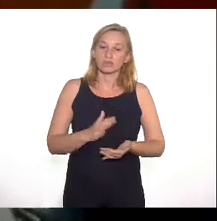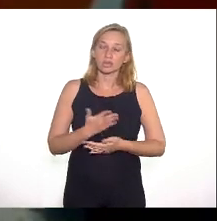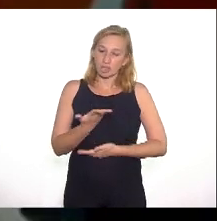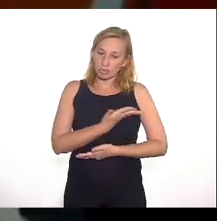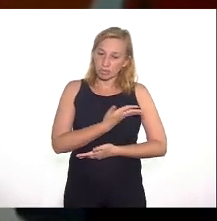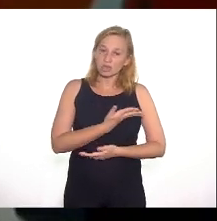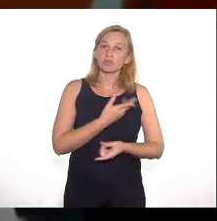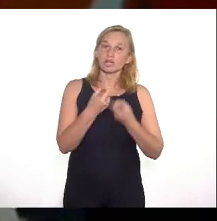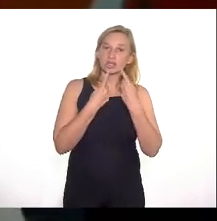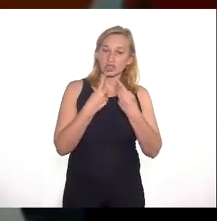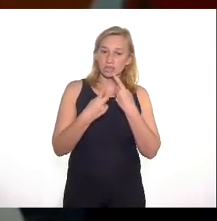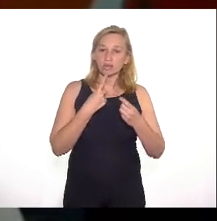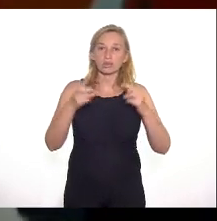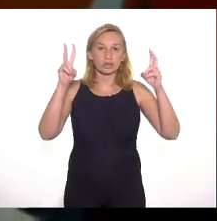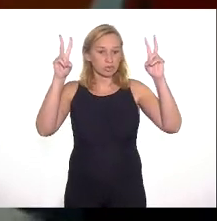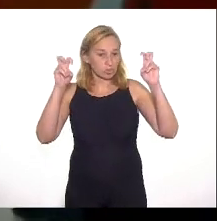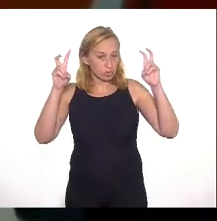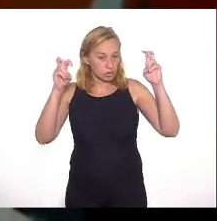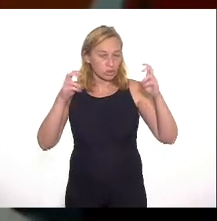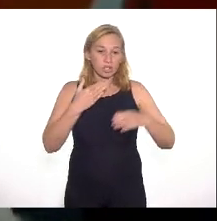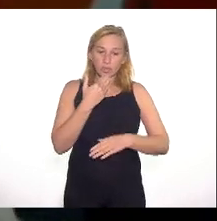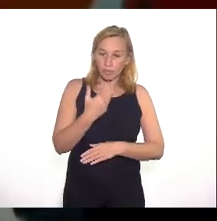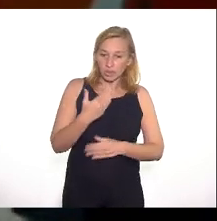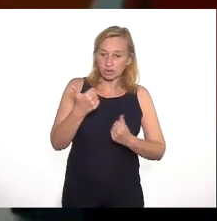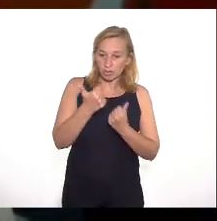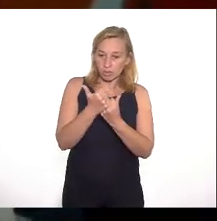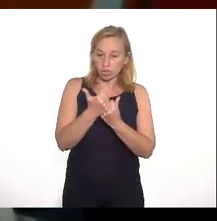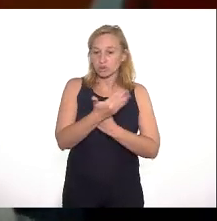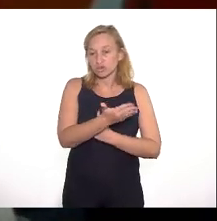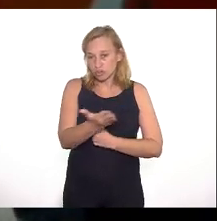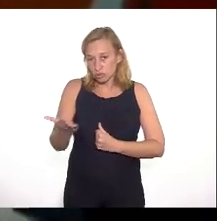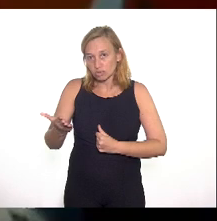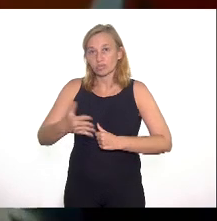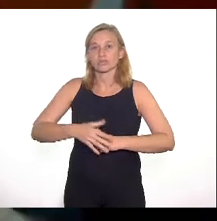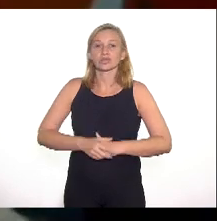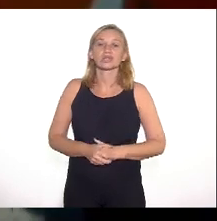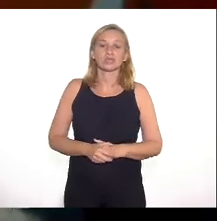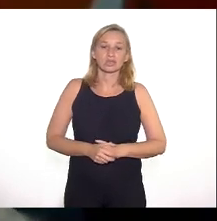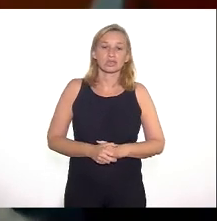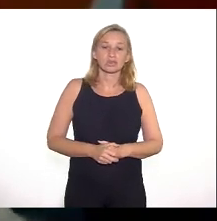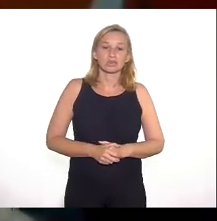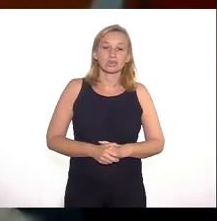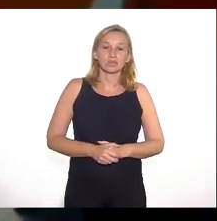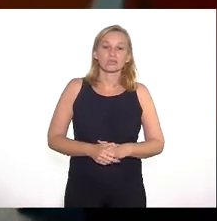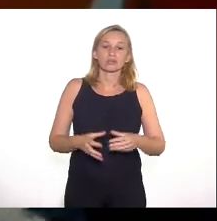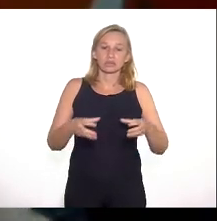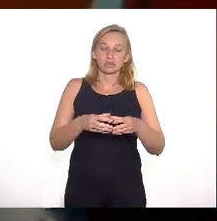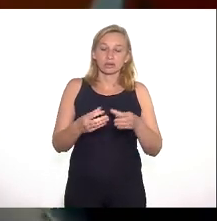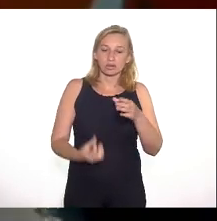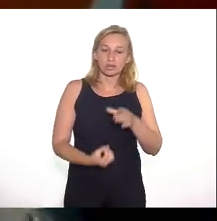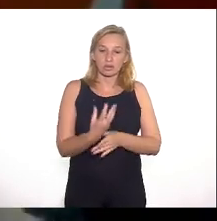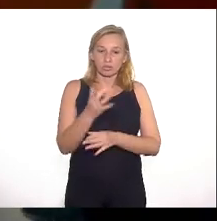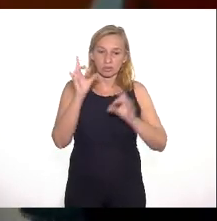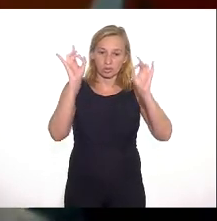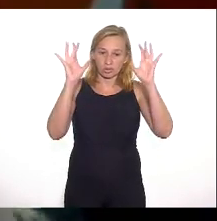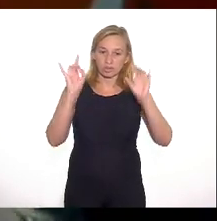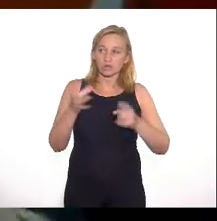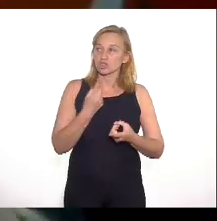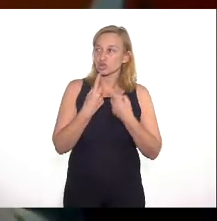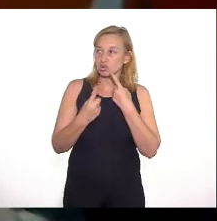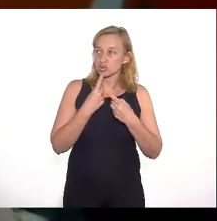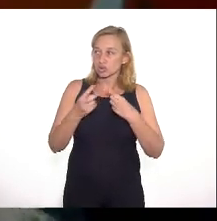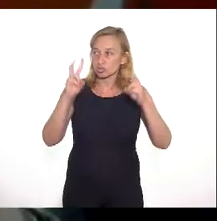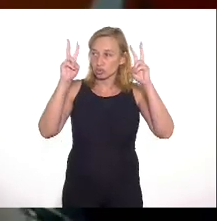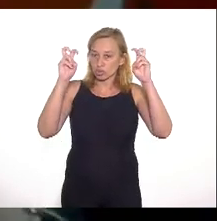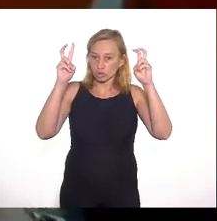para dialogarmos sobre o tema e peço o apoiamento de todos para instalarmos a comissão e discutirmos sobre